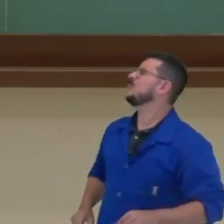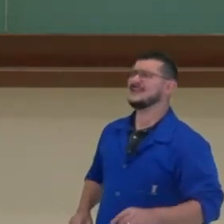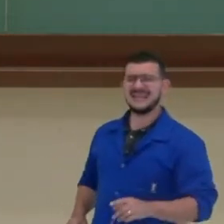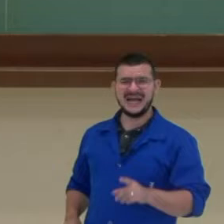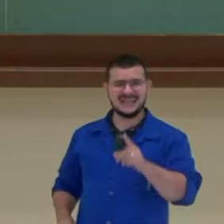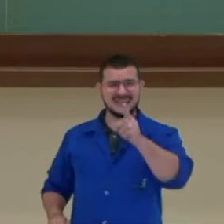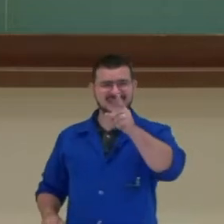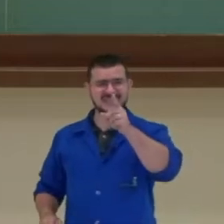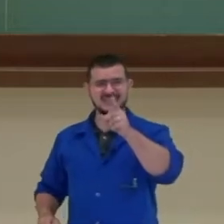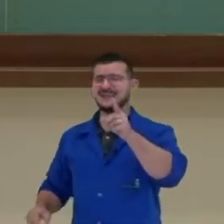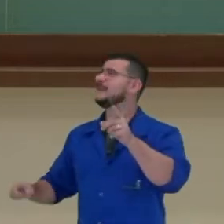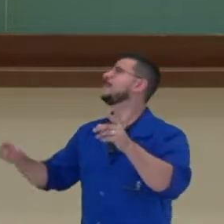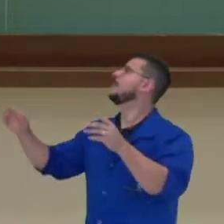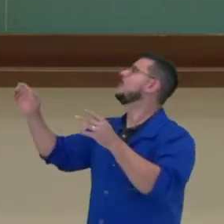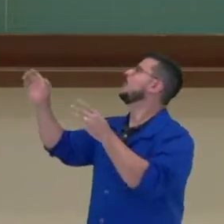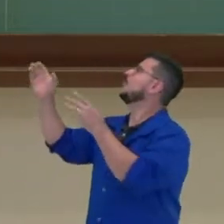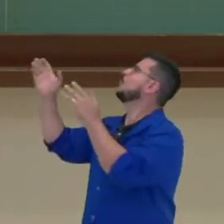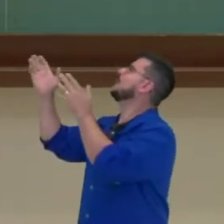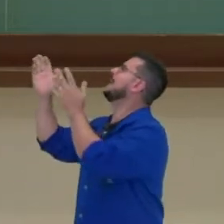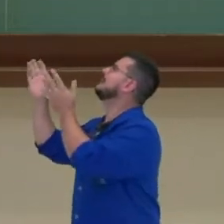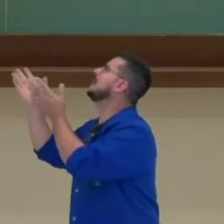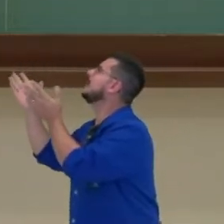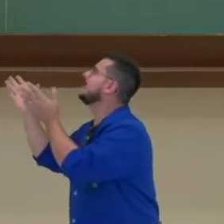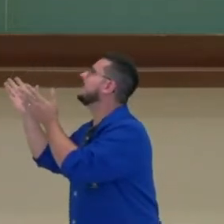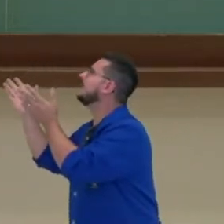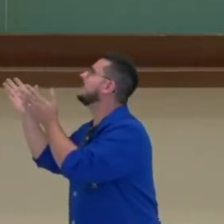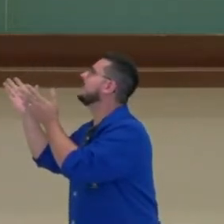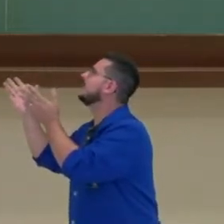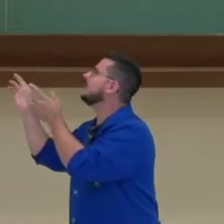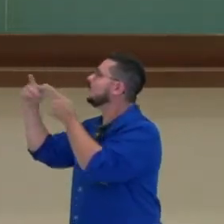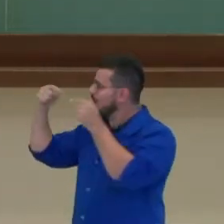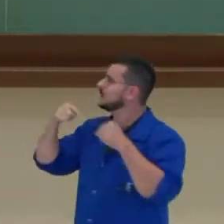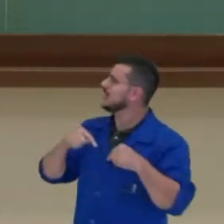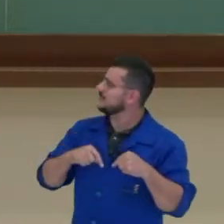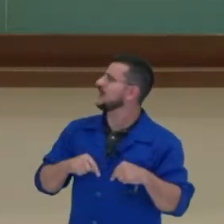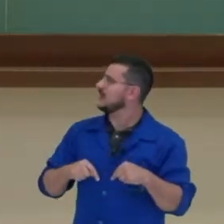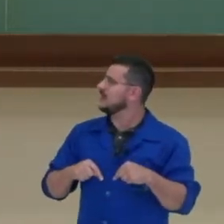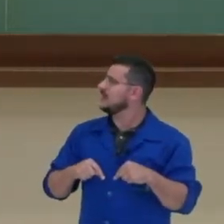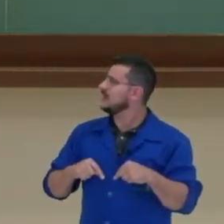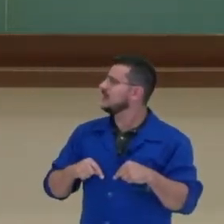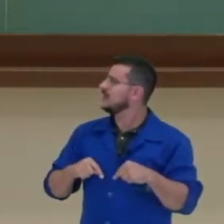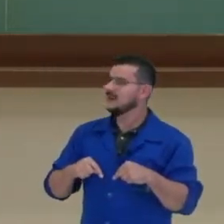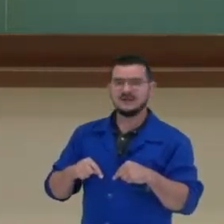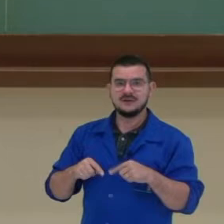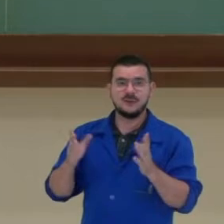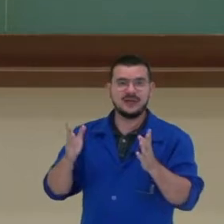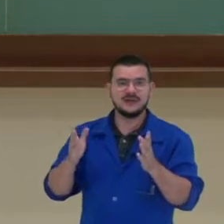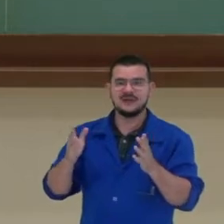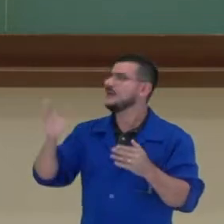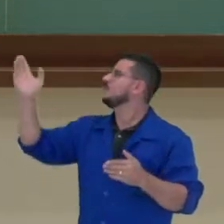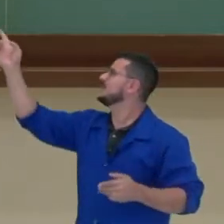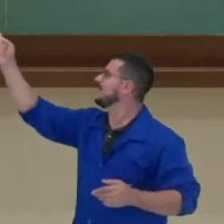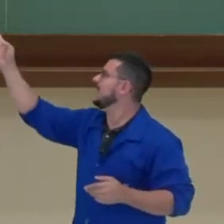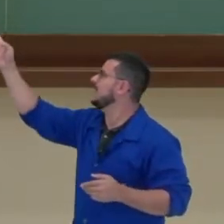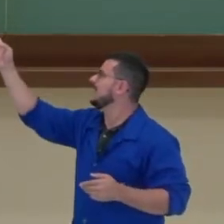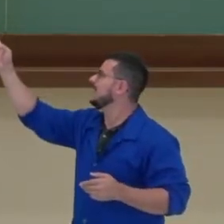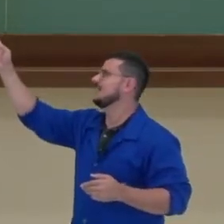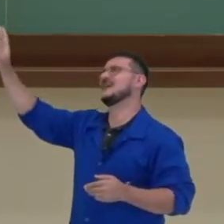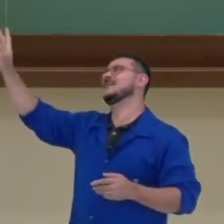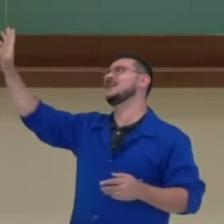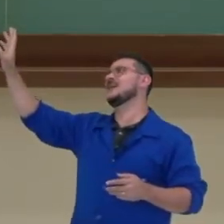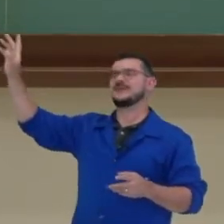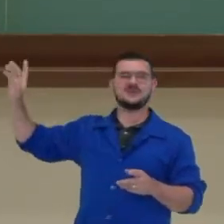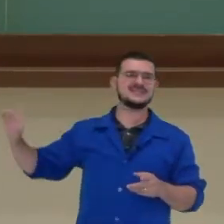Pera, tem coisa errada aqui. Ô, Natan, não é você que fica aqui? Ué, você tá